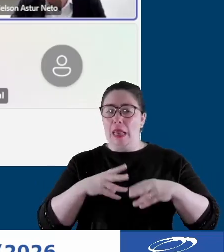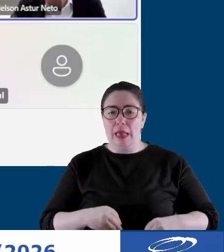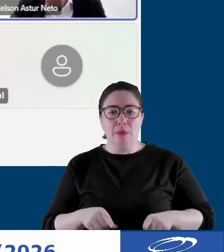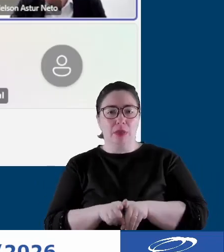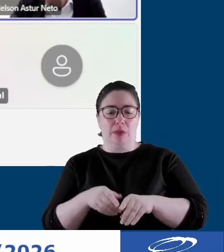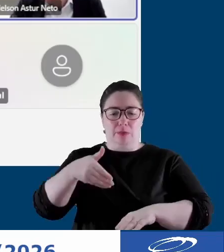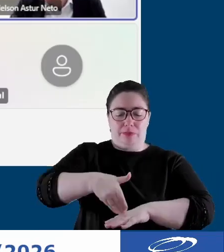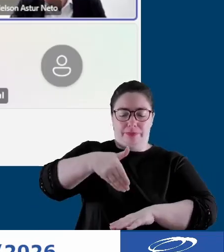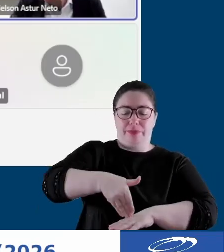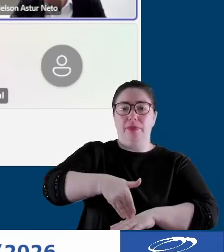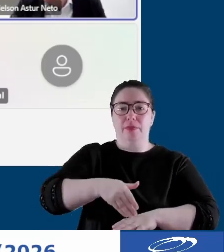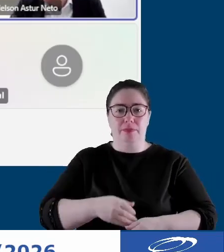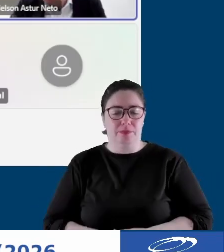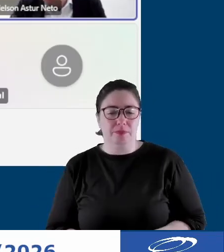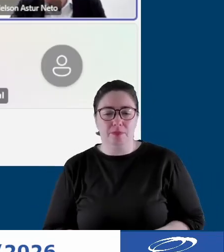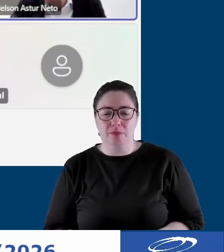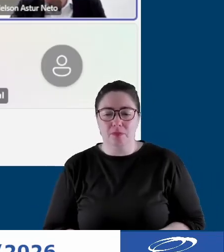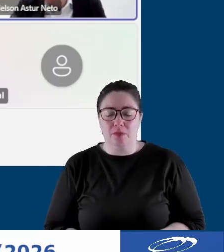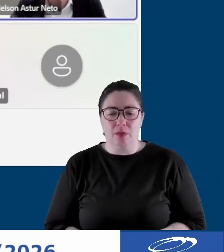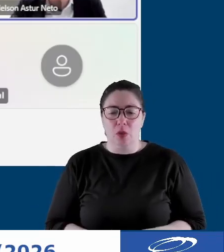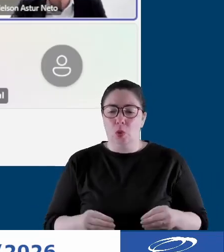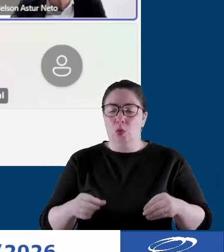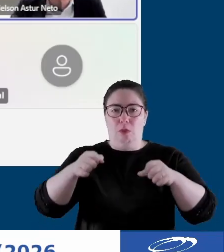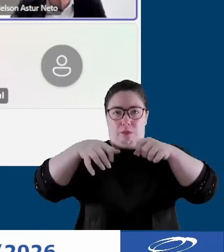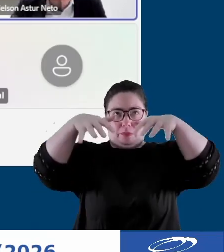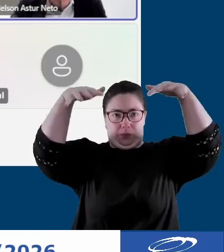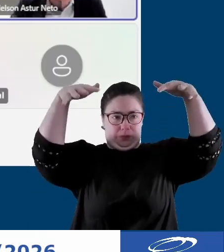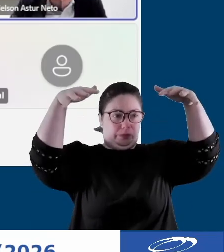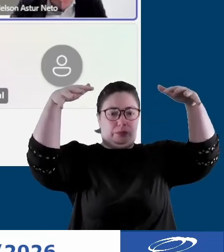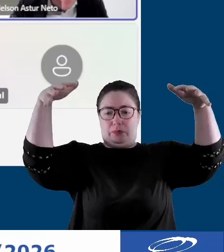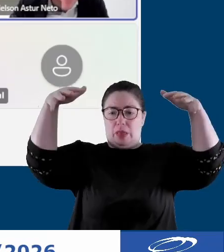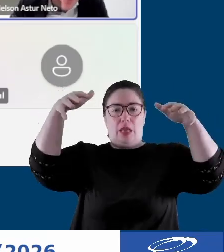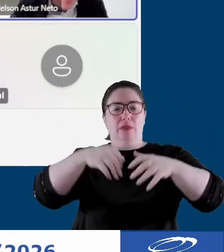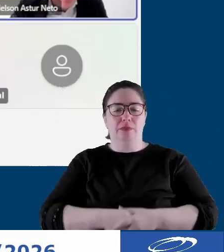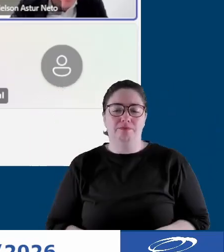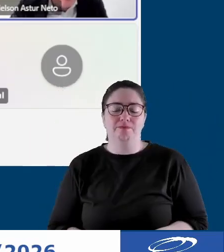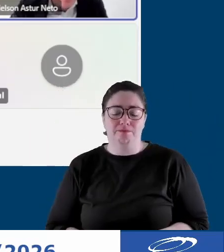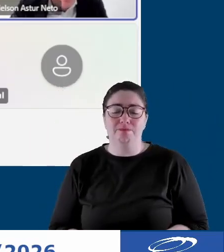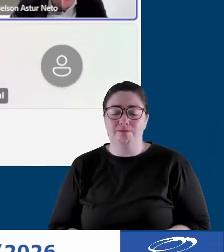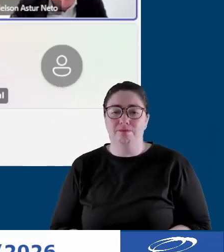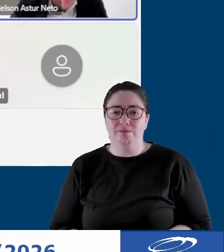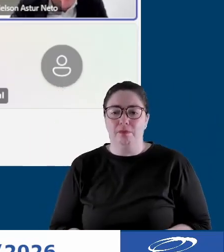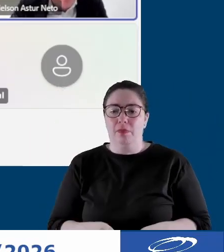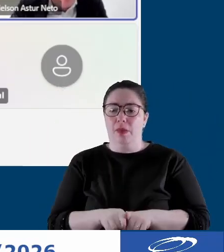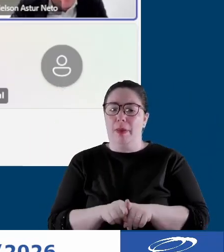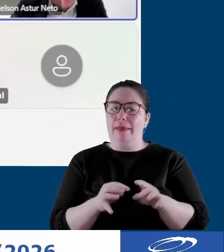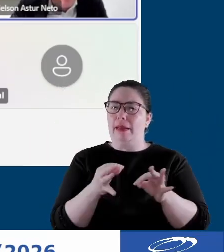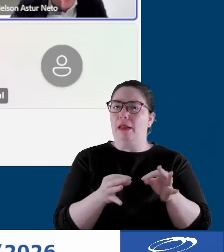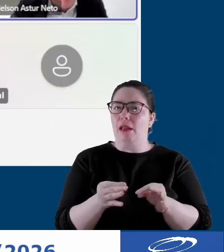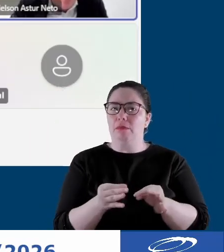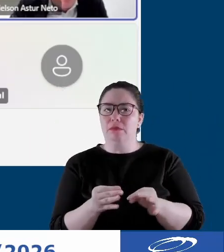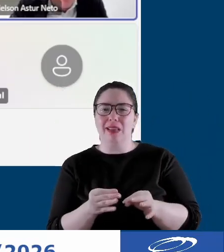impermeáveis, todo o fluxo laminar do centro cirúrgico, a técnica cirúrgica, tentando ser cada vez menos agressivo